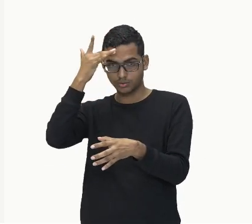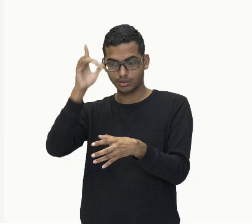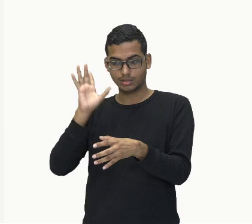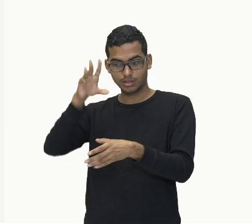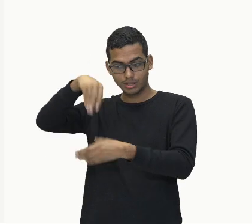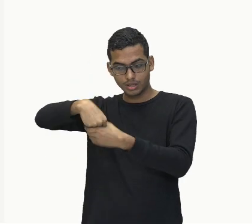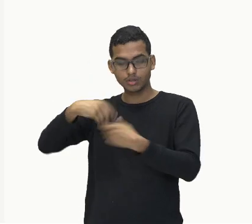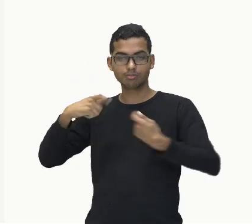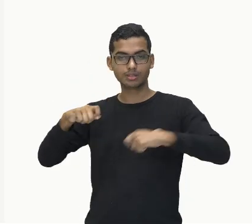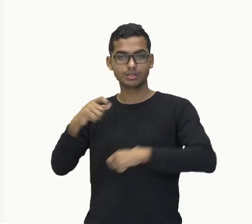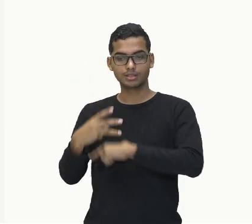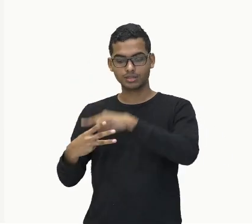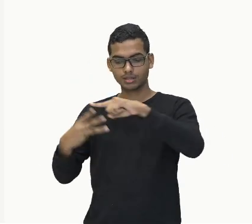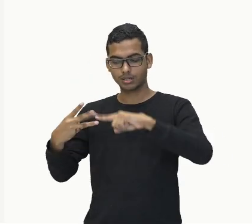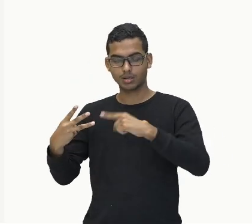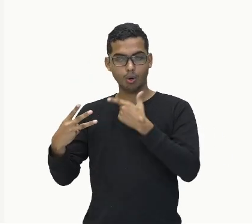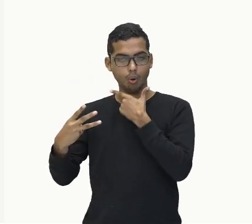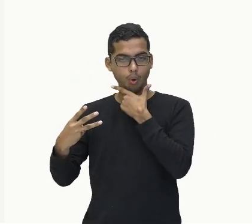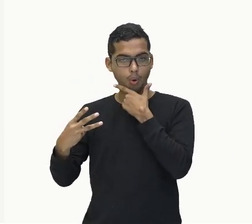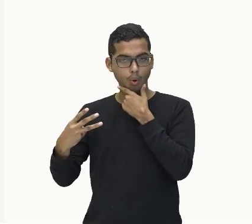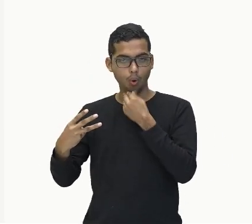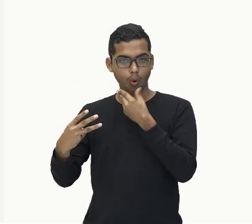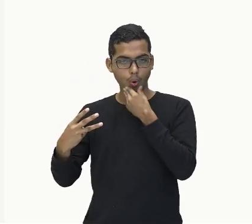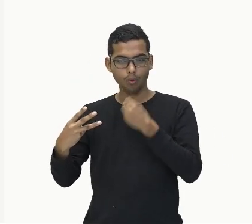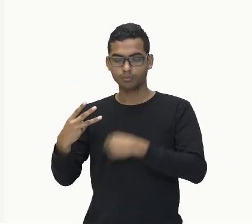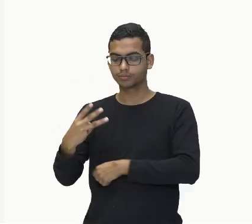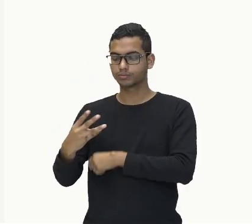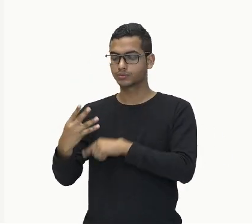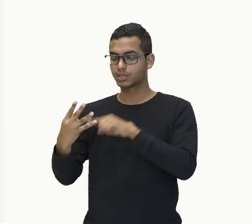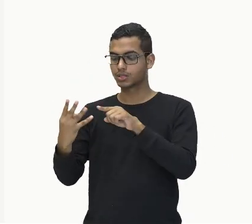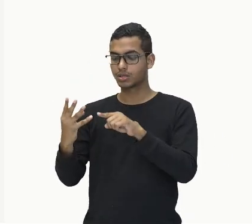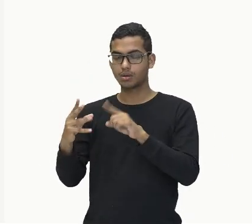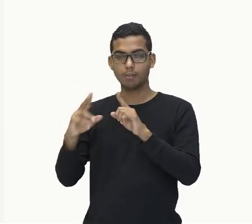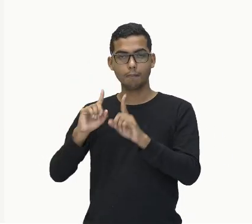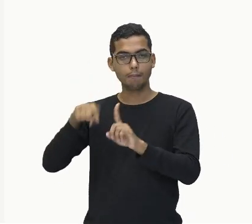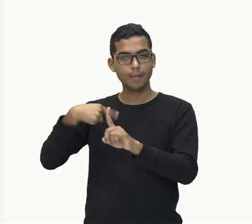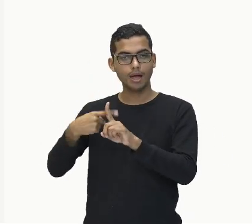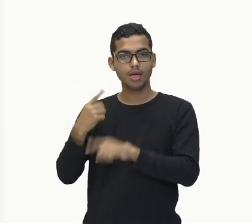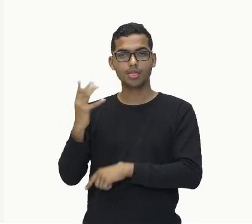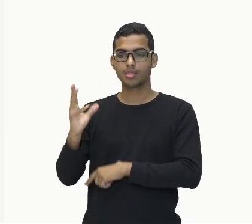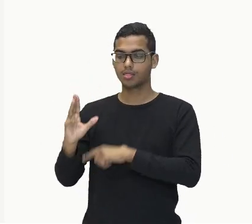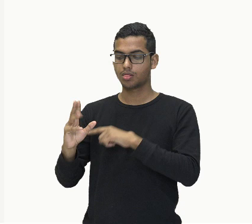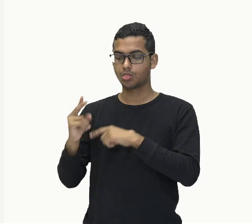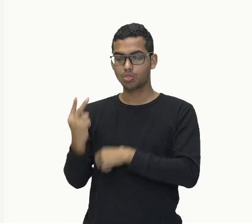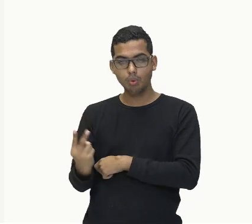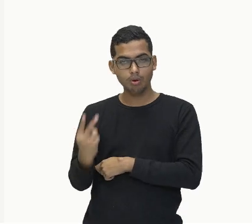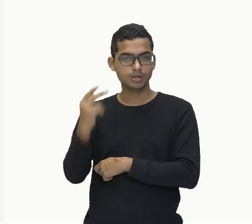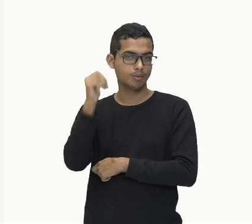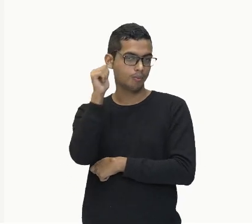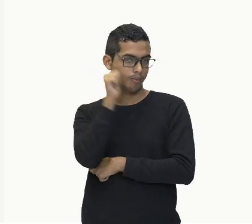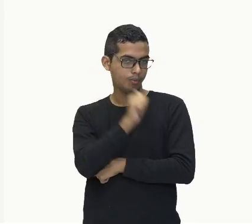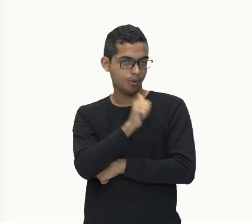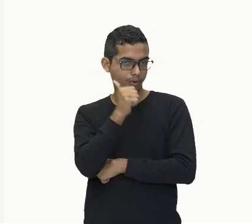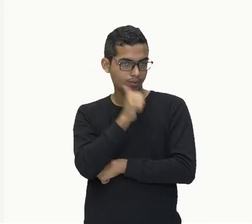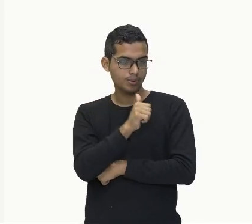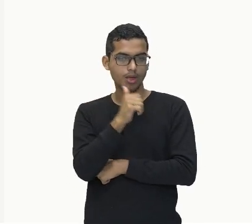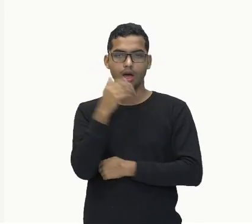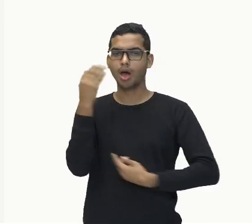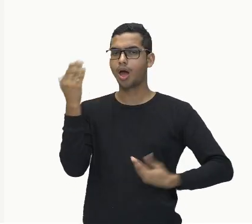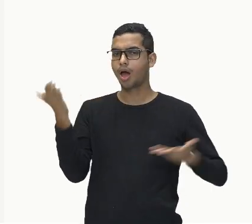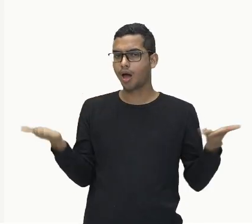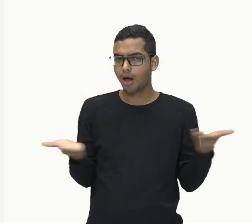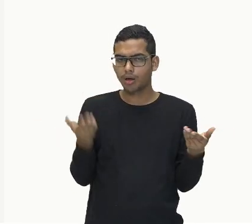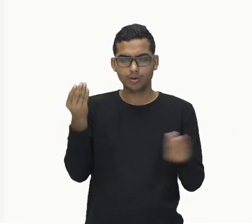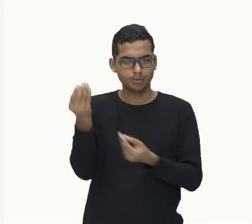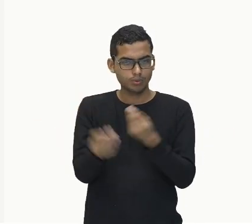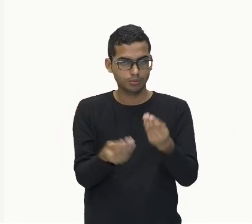2 mulheres. Então, o que que a gente vai fazer? Vamos fazer a combinação para poder escolher 3 homens entre os 10, que